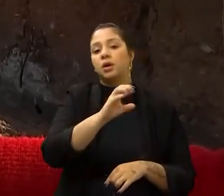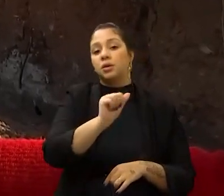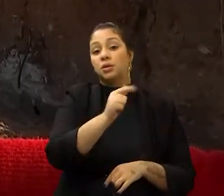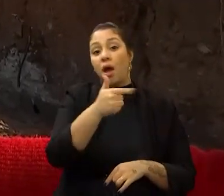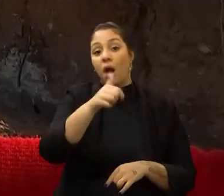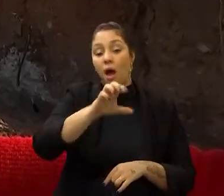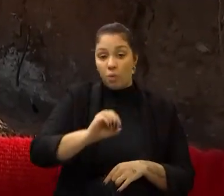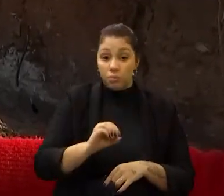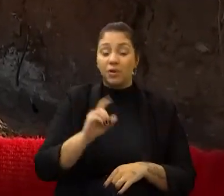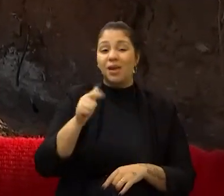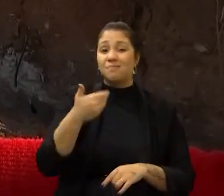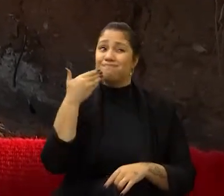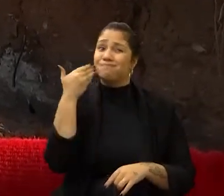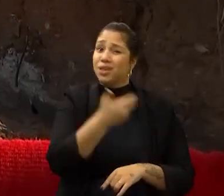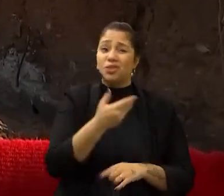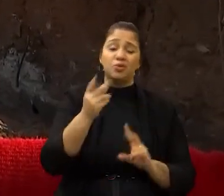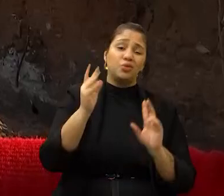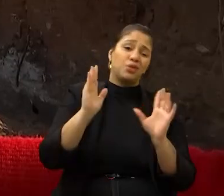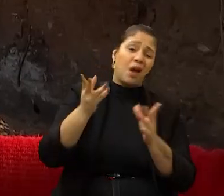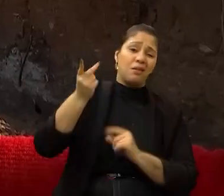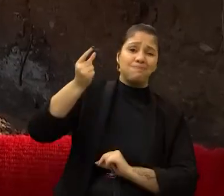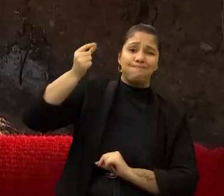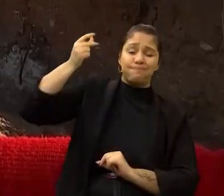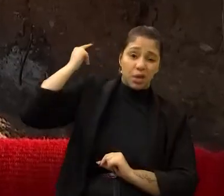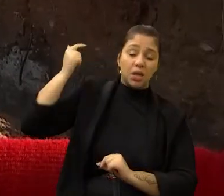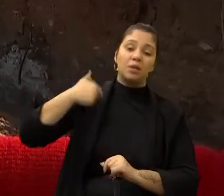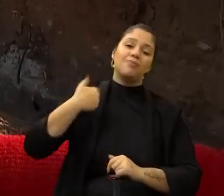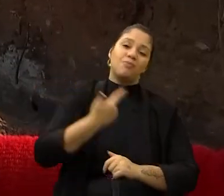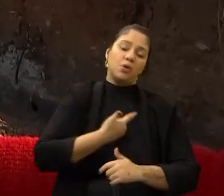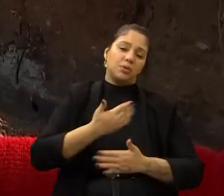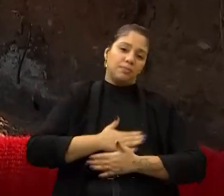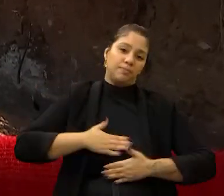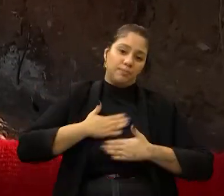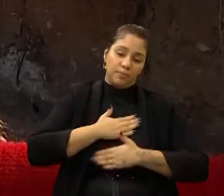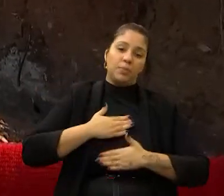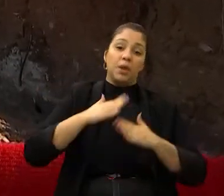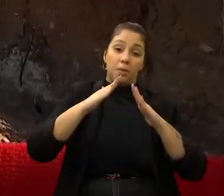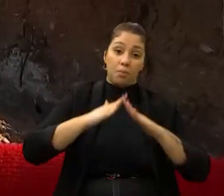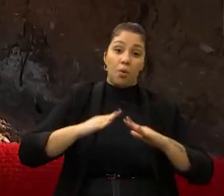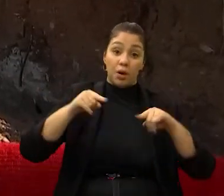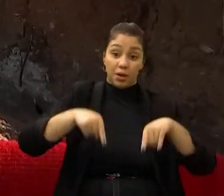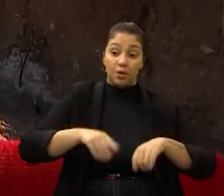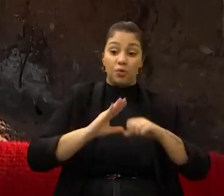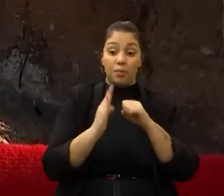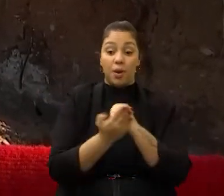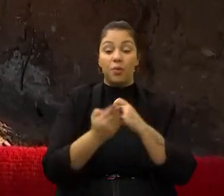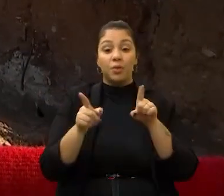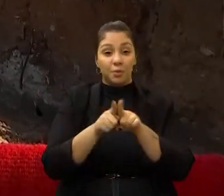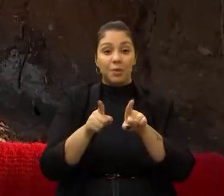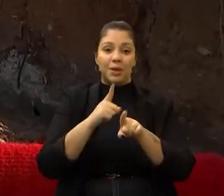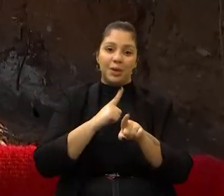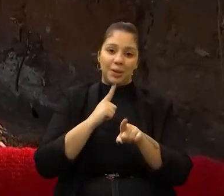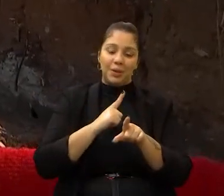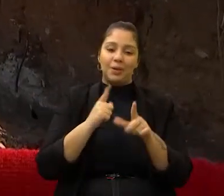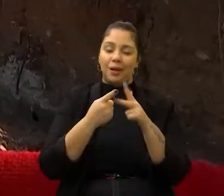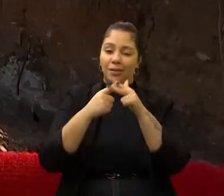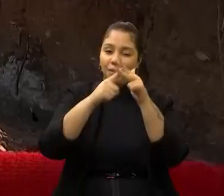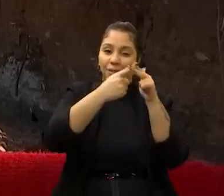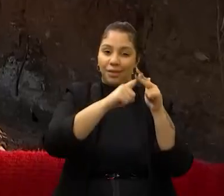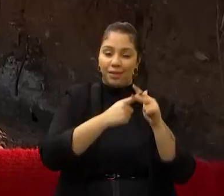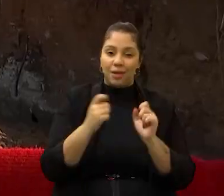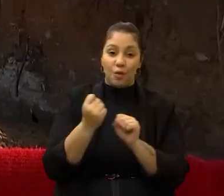do pixarrão portanto é uma replicação antiga e assim uma satisfação Nossa Como morador do Bairro inclusive